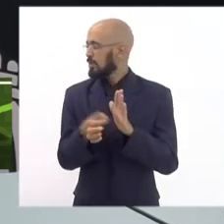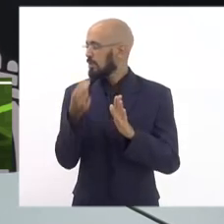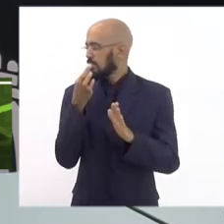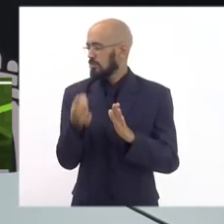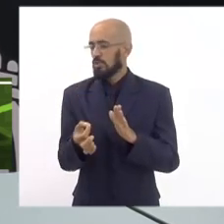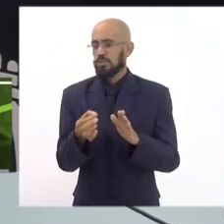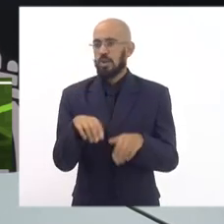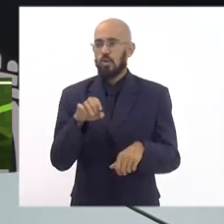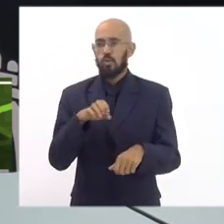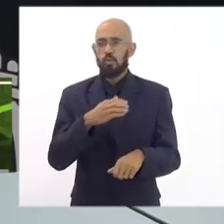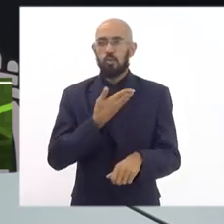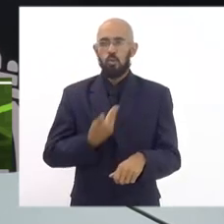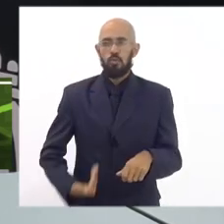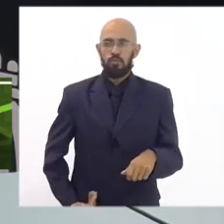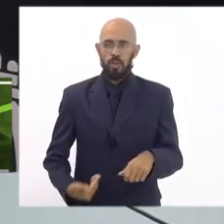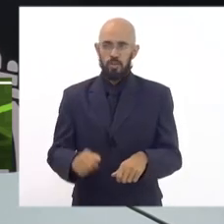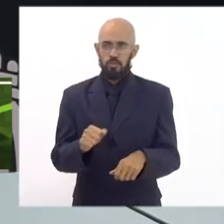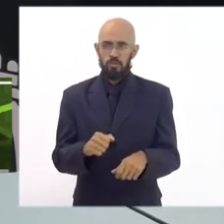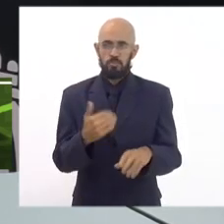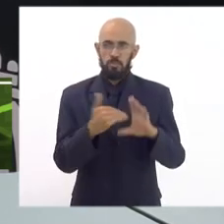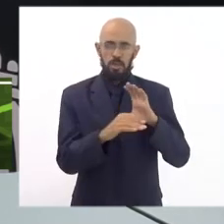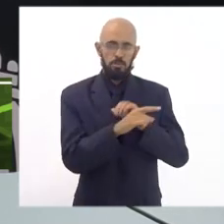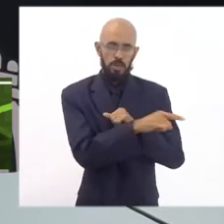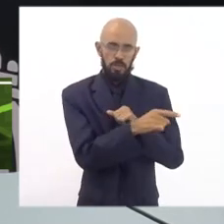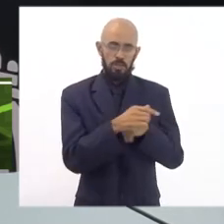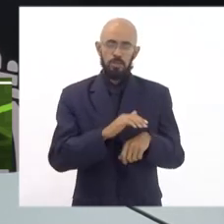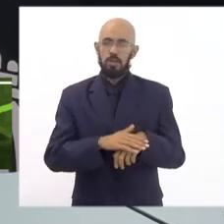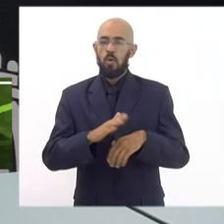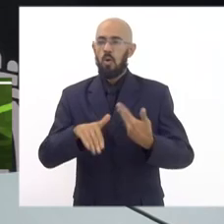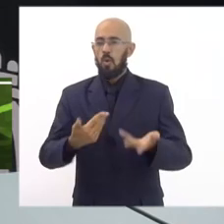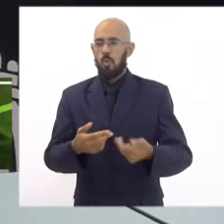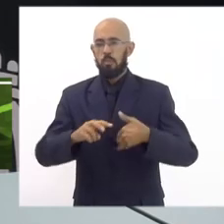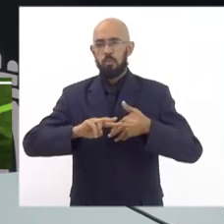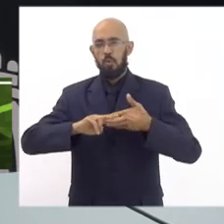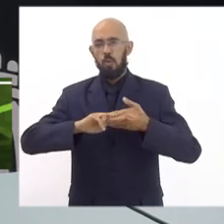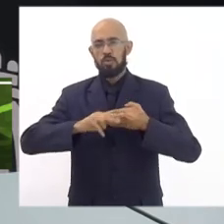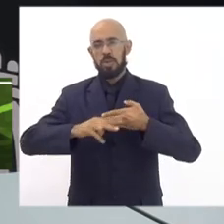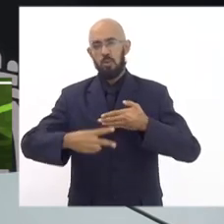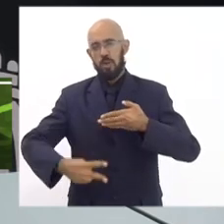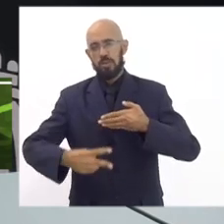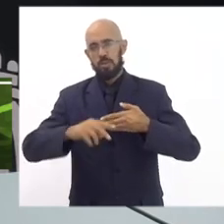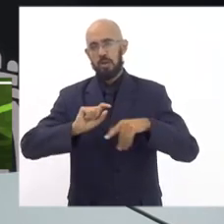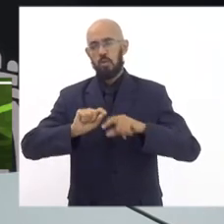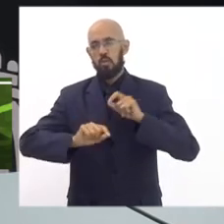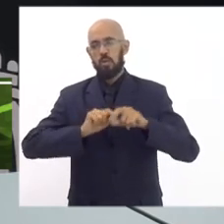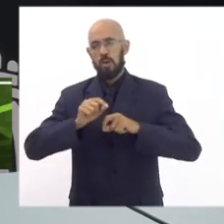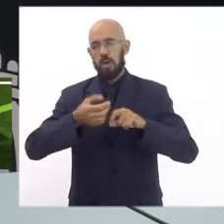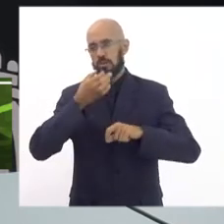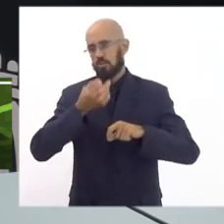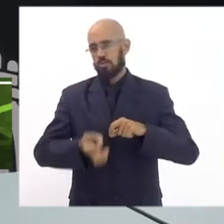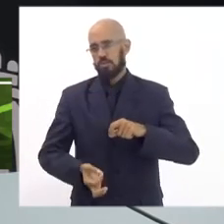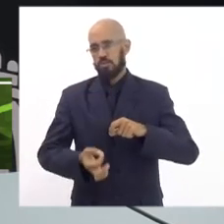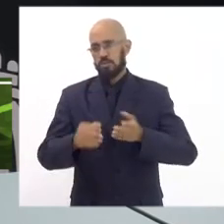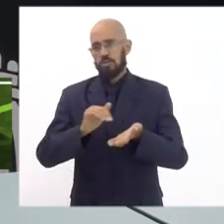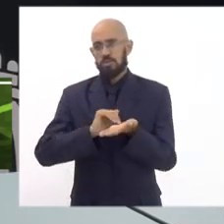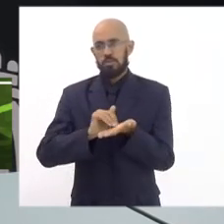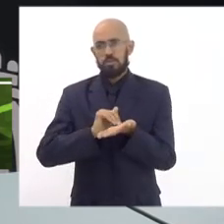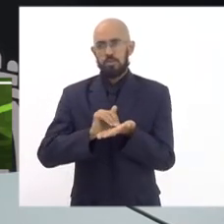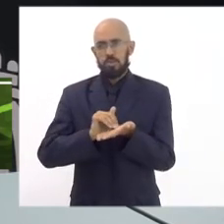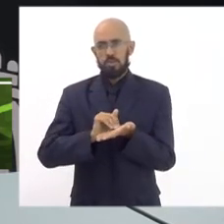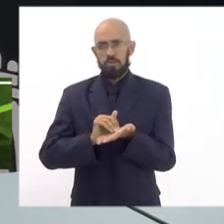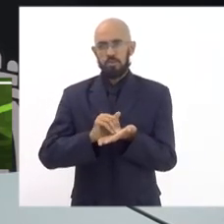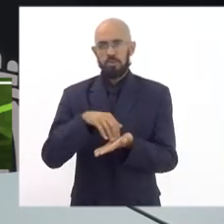que o governo manda para ele. Então, por via de consequência, as sugestões da Secretaria